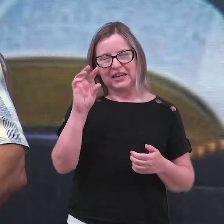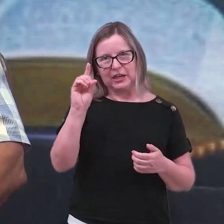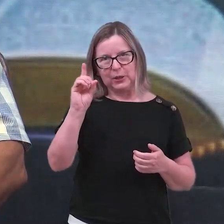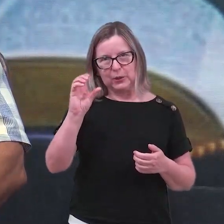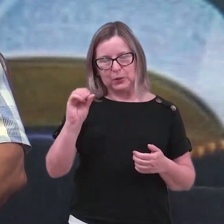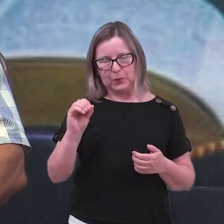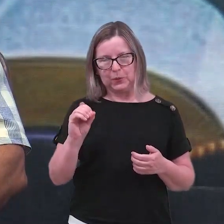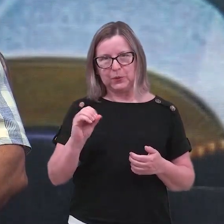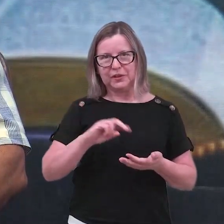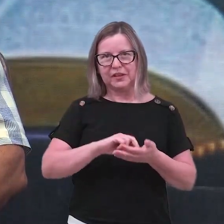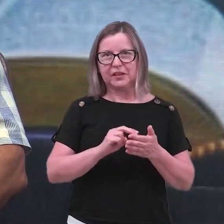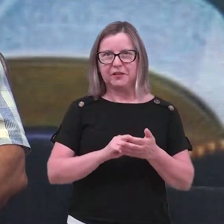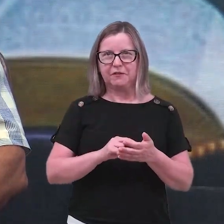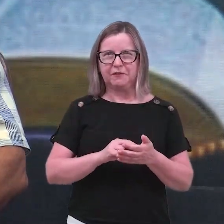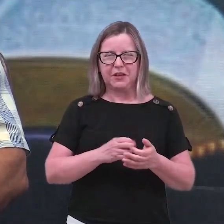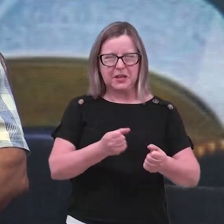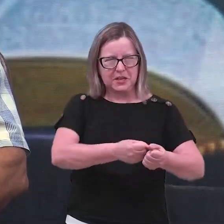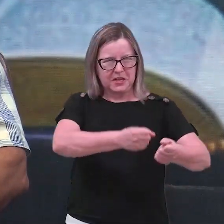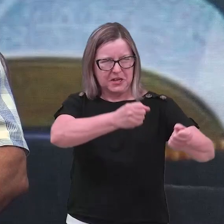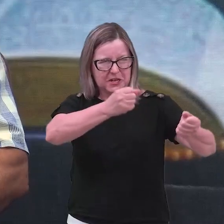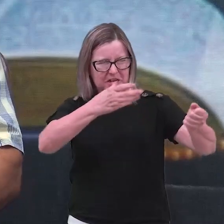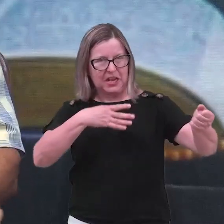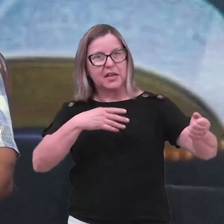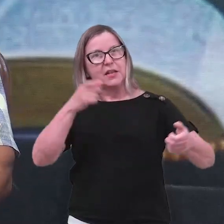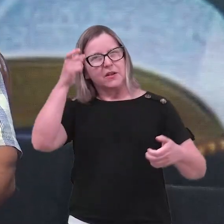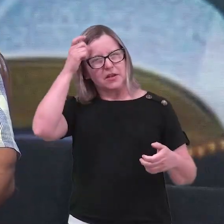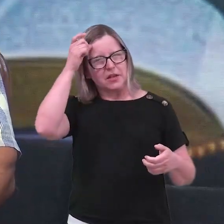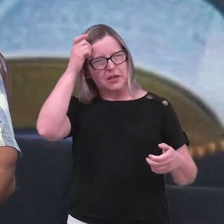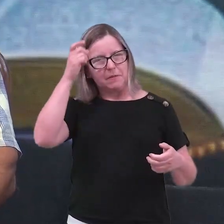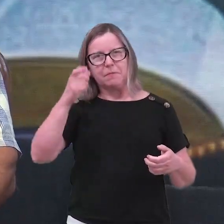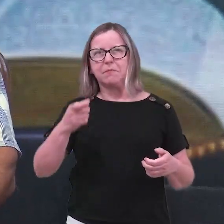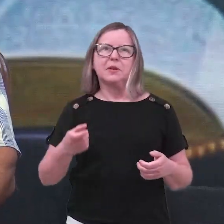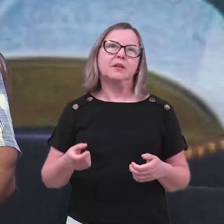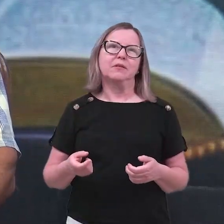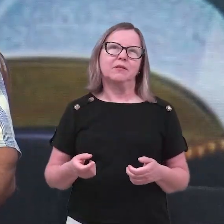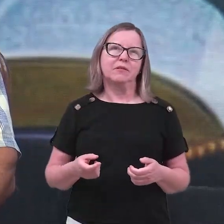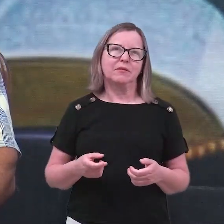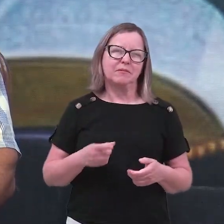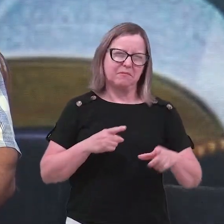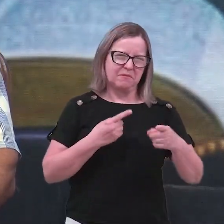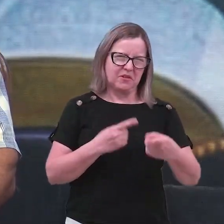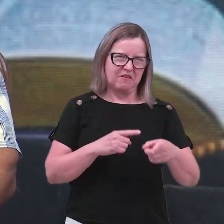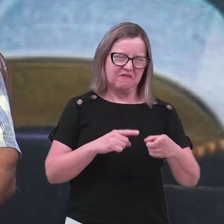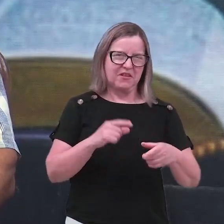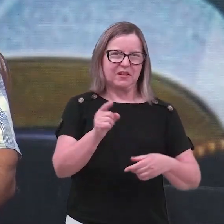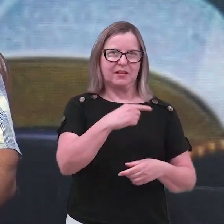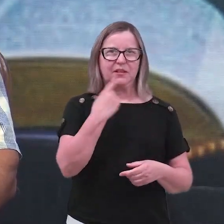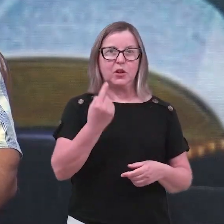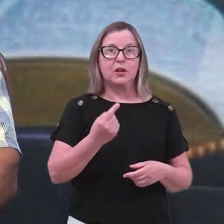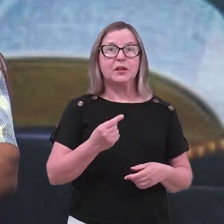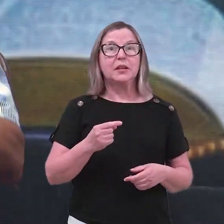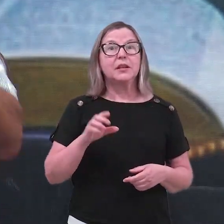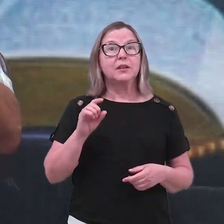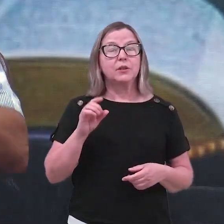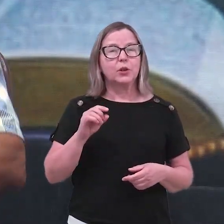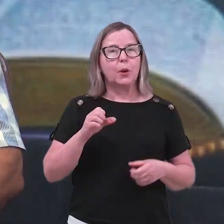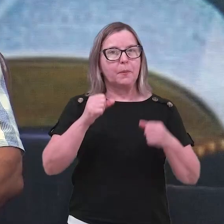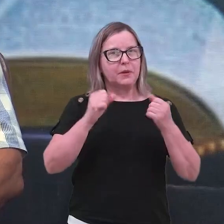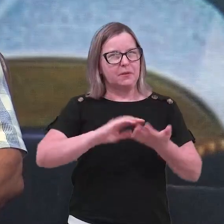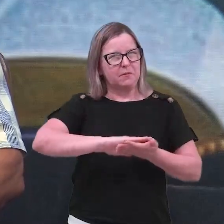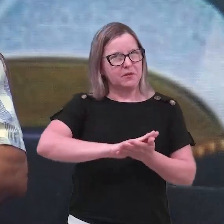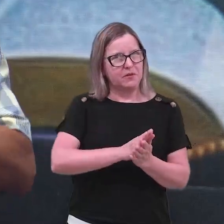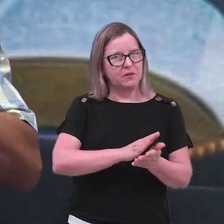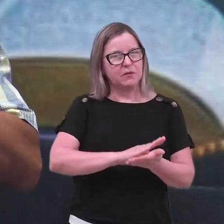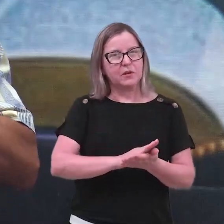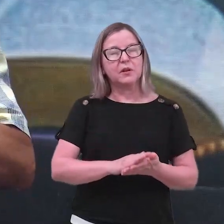lança em nós, e nós só vamos apagar isso, não é com a sacolinha do mercado com água, não. Nós só podemos